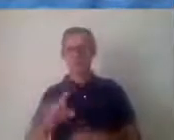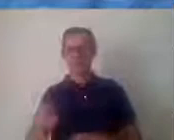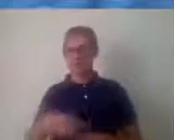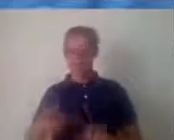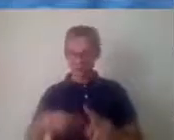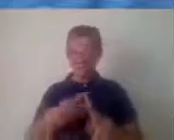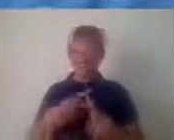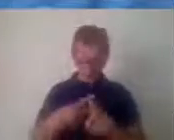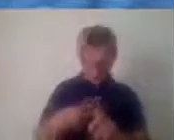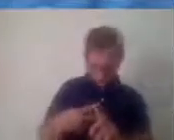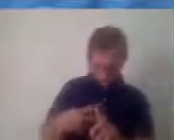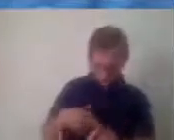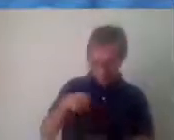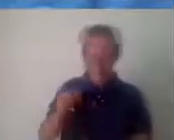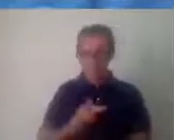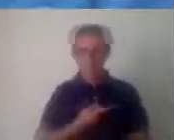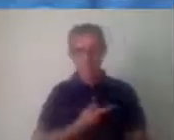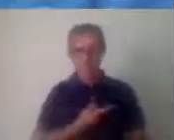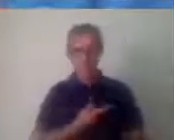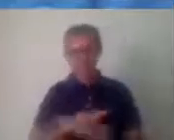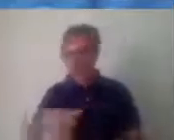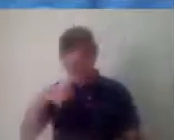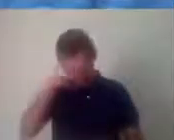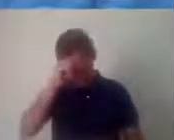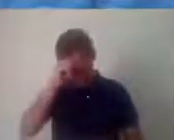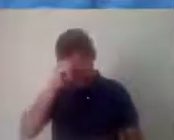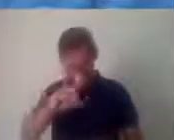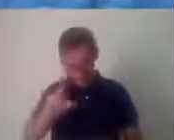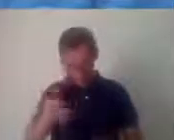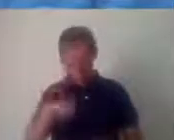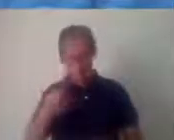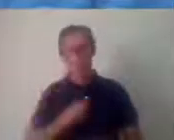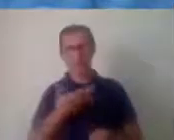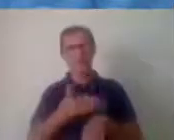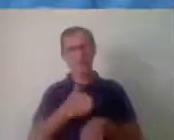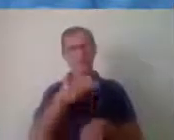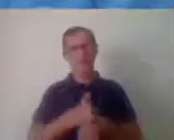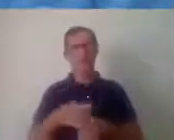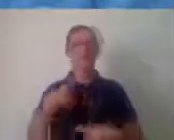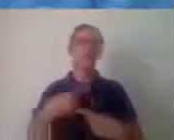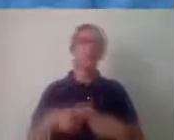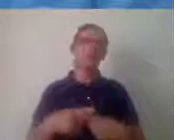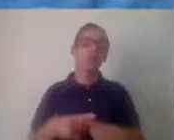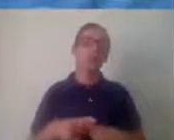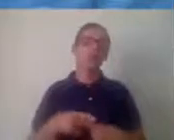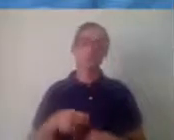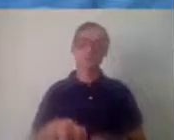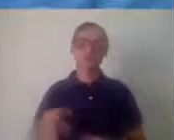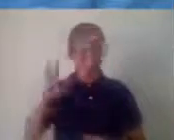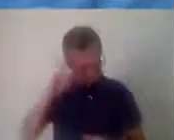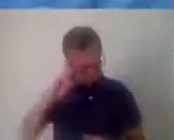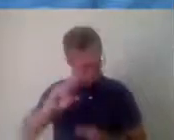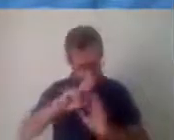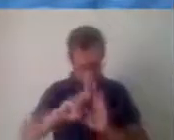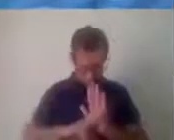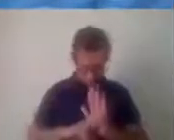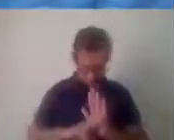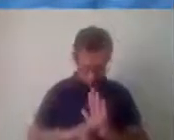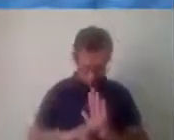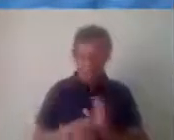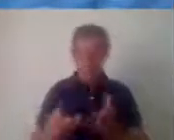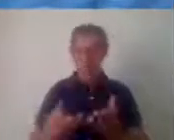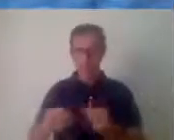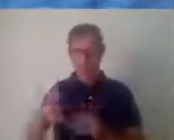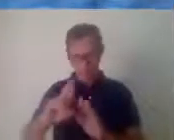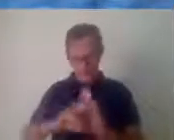duplas. Afinal de contas, a gente não vai aprender a integrar se a gente não praticar. Por quê? Porque você não vai lembrar as regras. São muitas regras